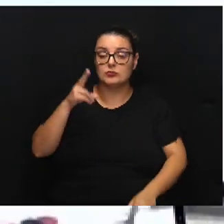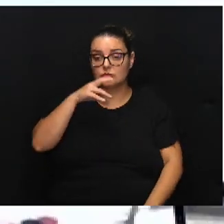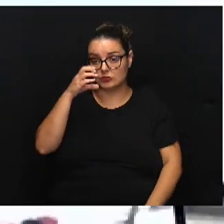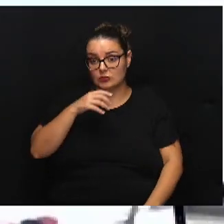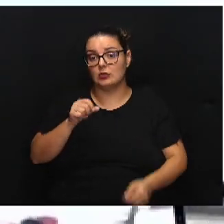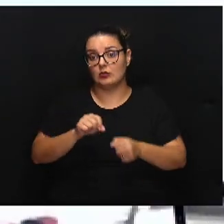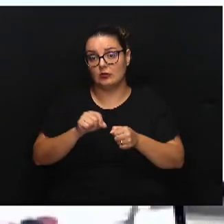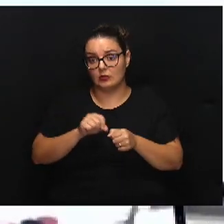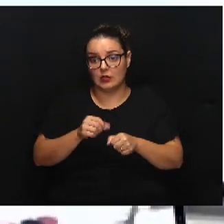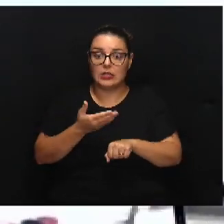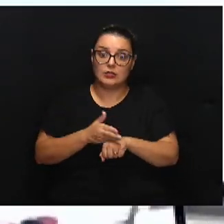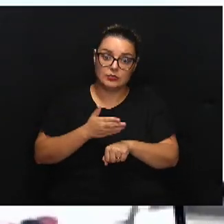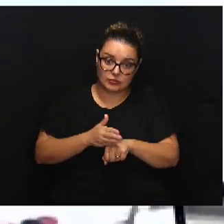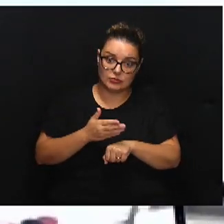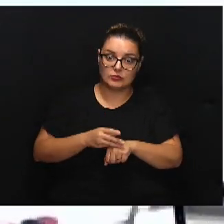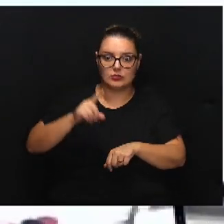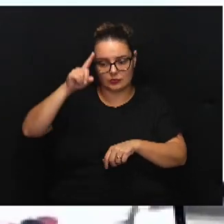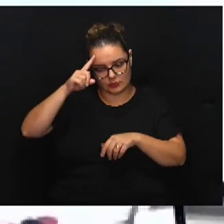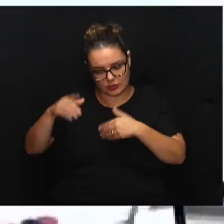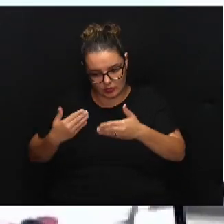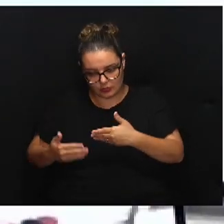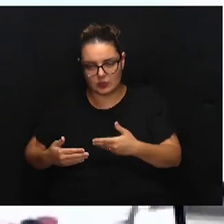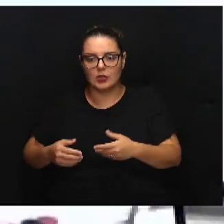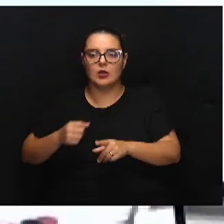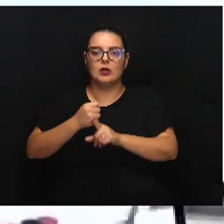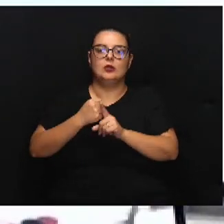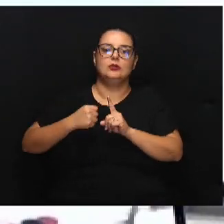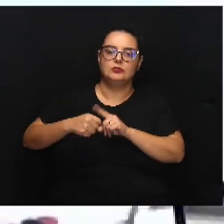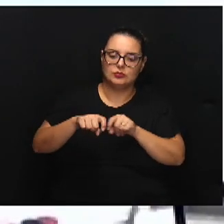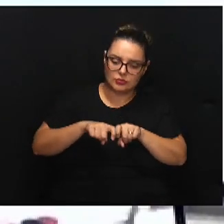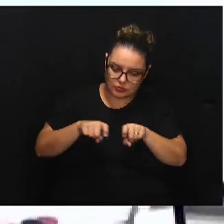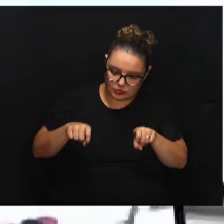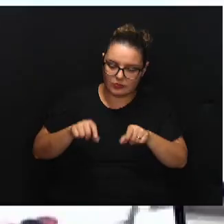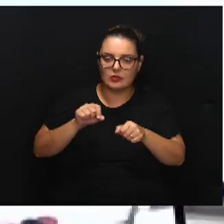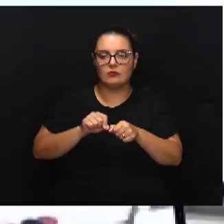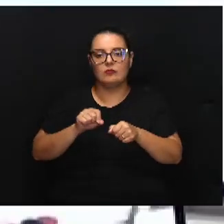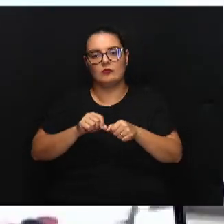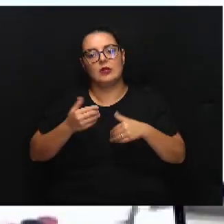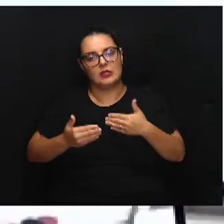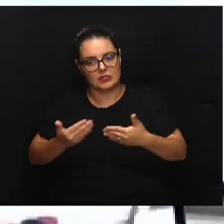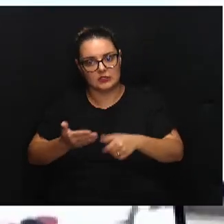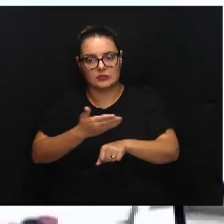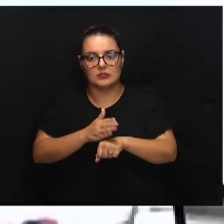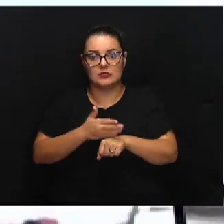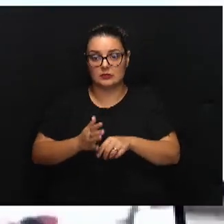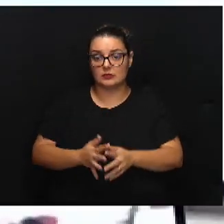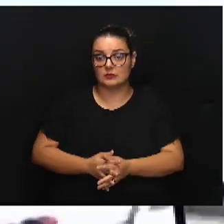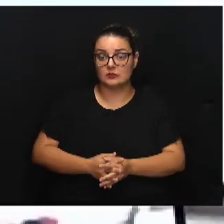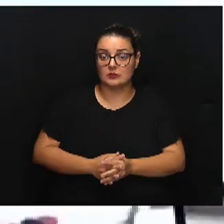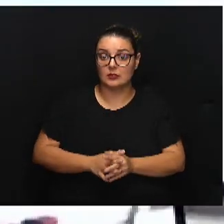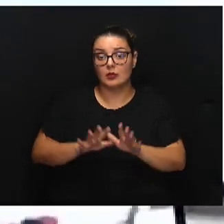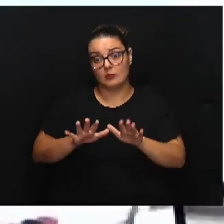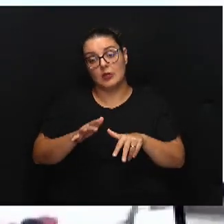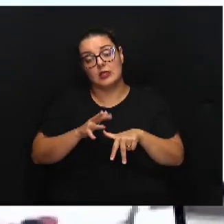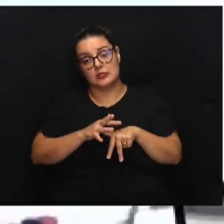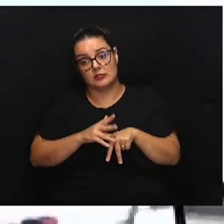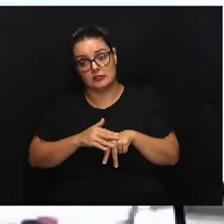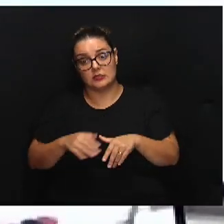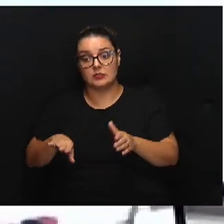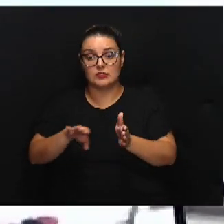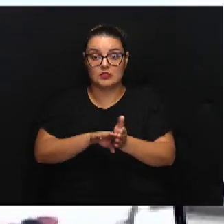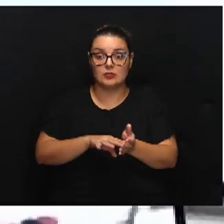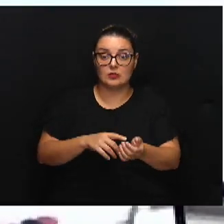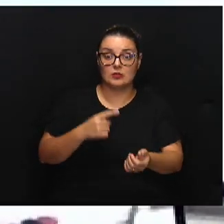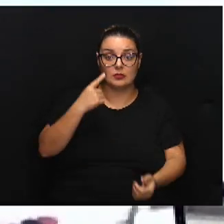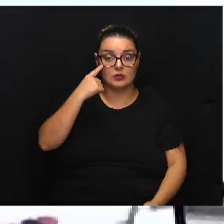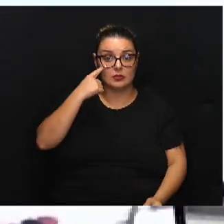feito treinamentos repetidos, a Sociedade de Ginecologia faz muito isso, mas essa paciente, se ela chegar com anemia